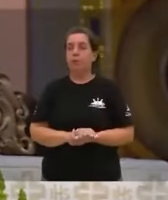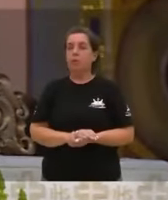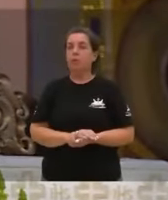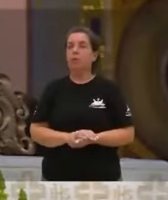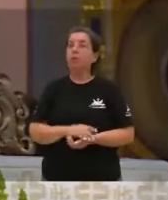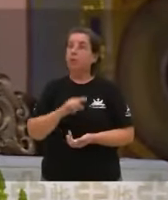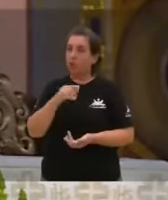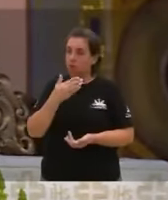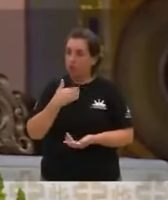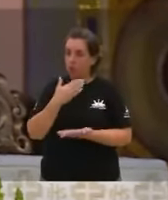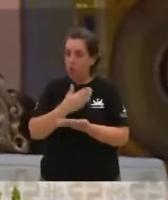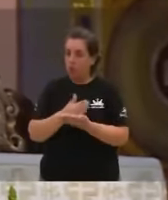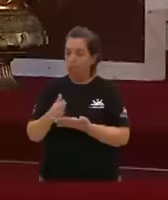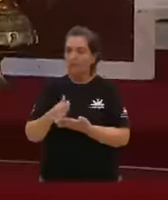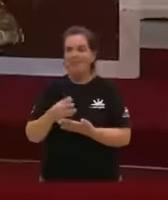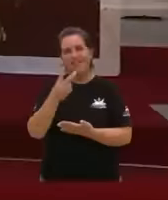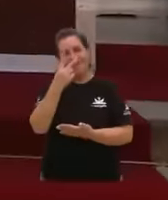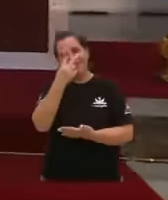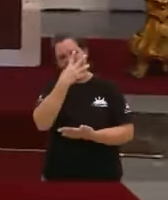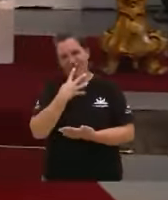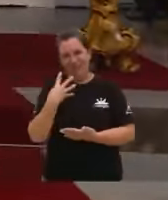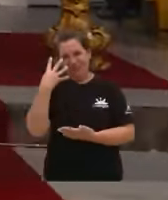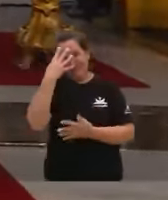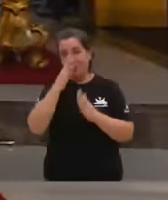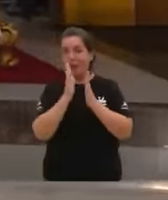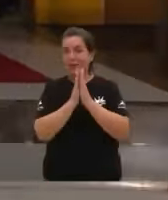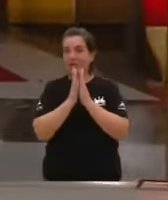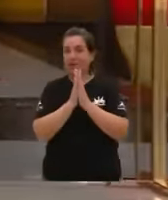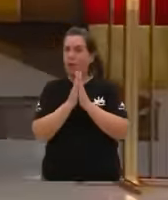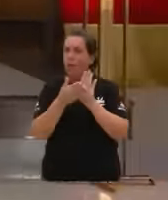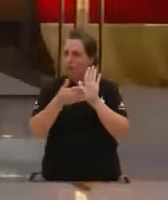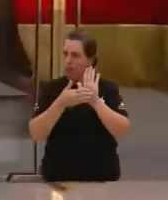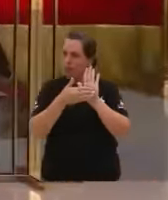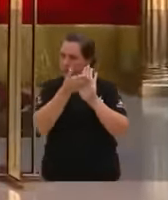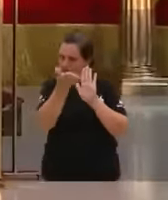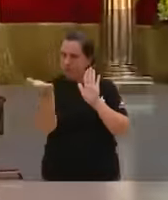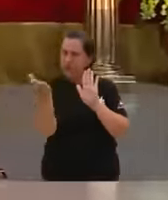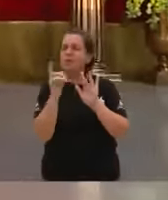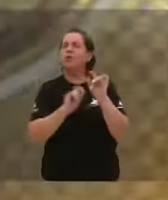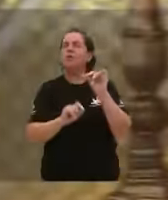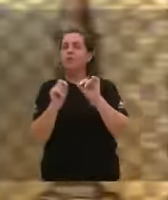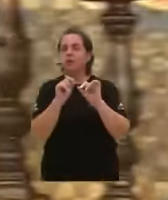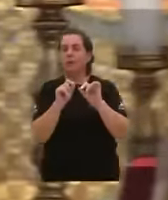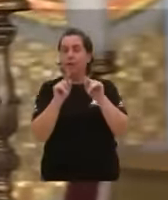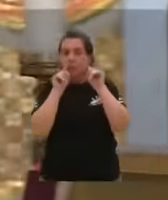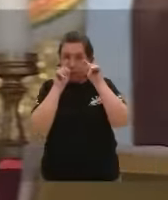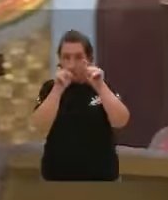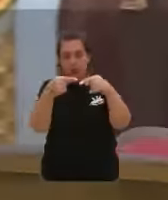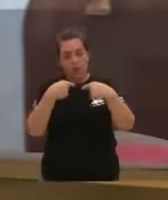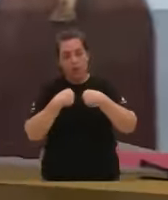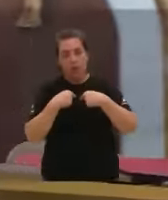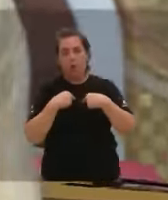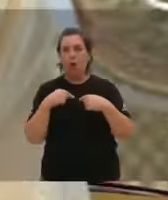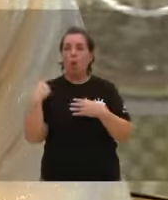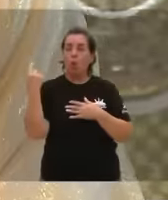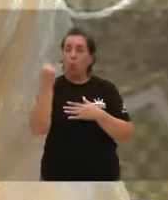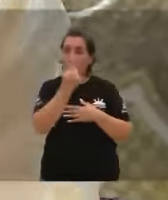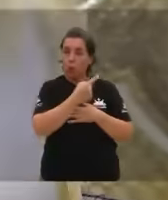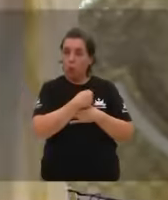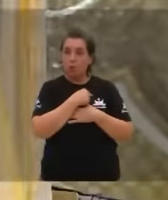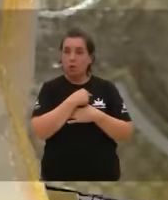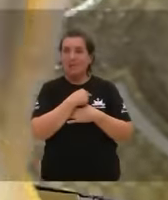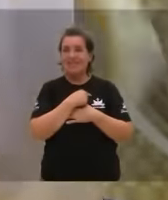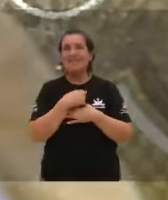começar essas 24 horas propondo para você, que você, eu, nós,